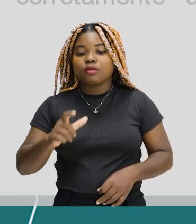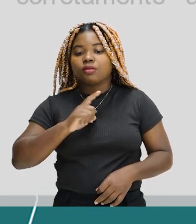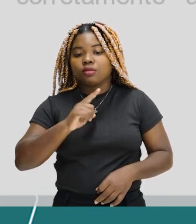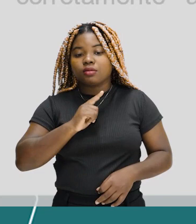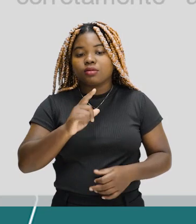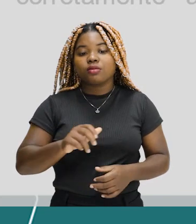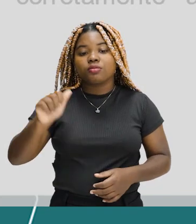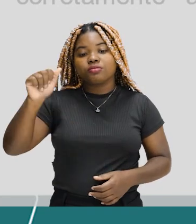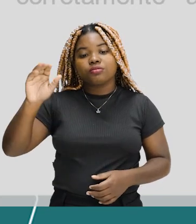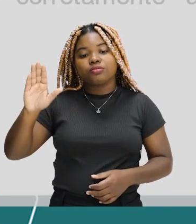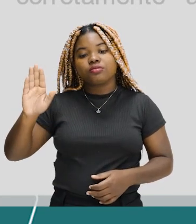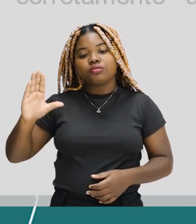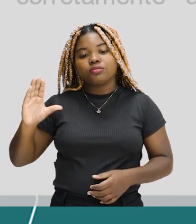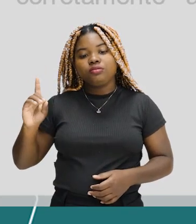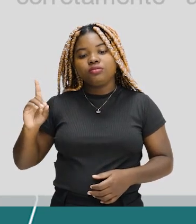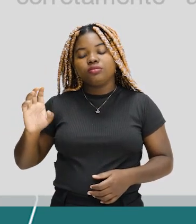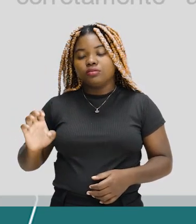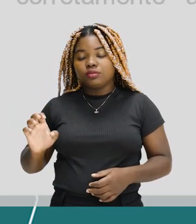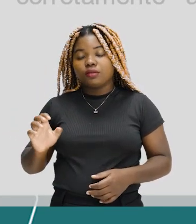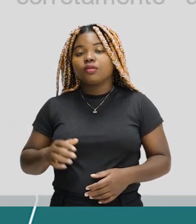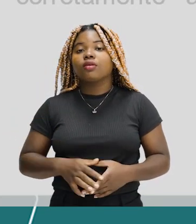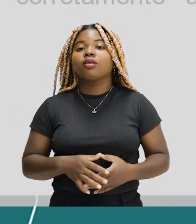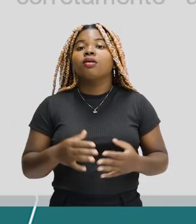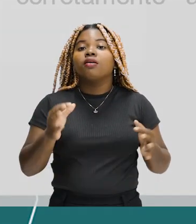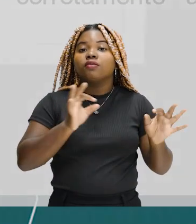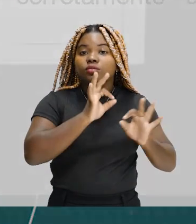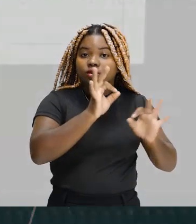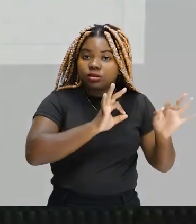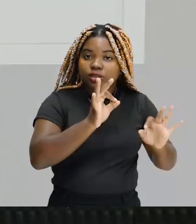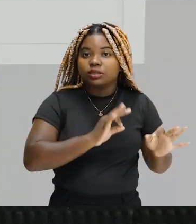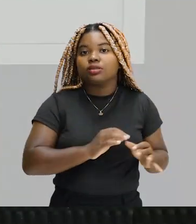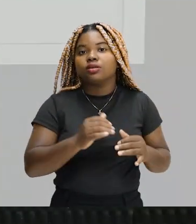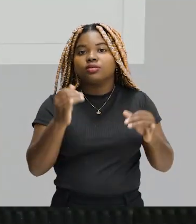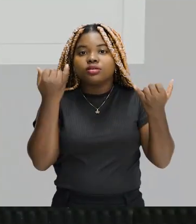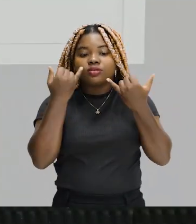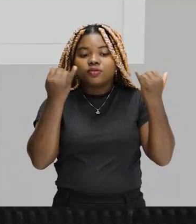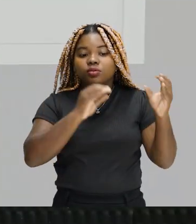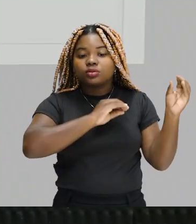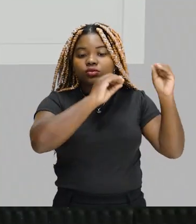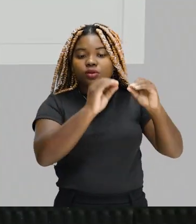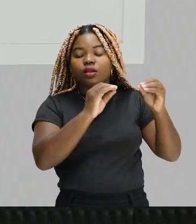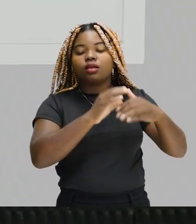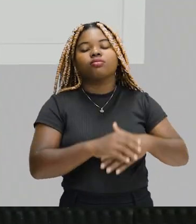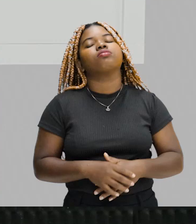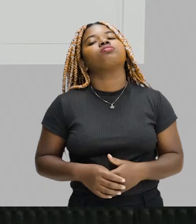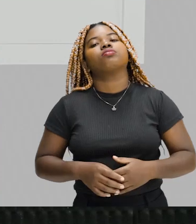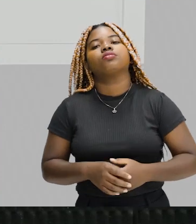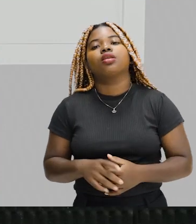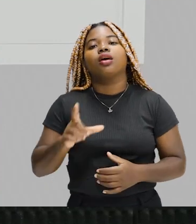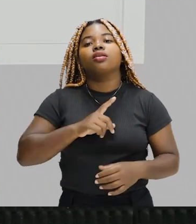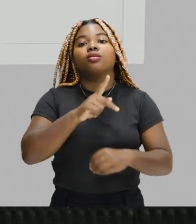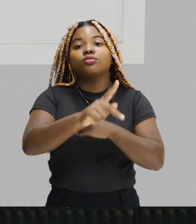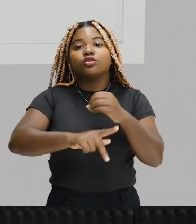temos ali as alternativas. Então é o seguinte, vamos colocar aqui as informações. O próton, certo?